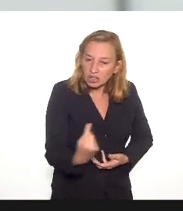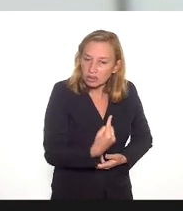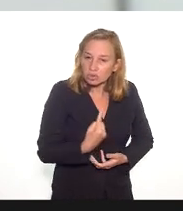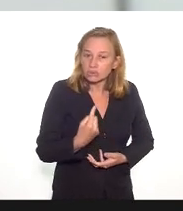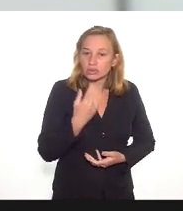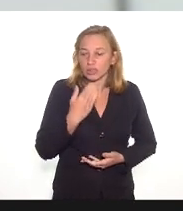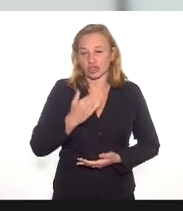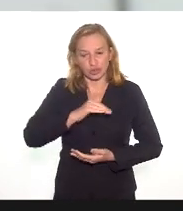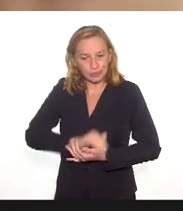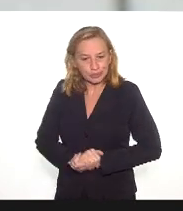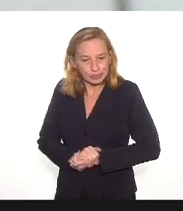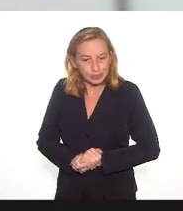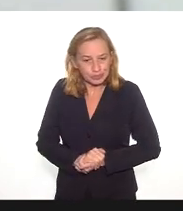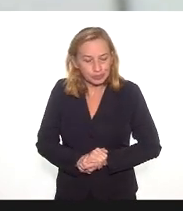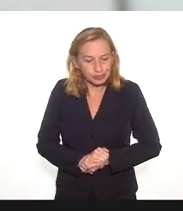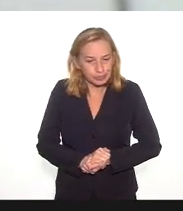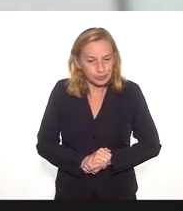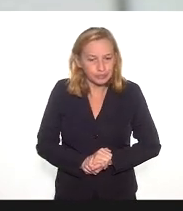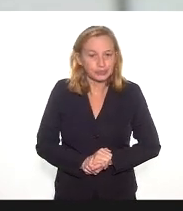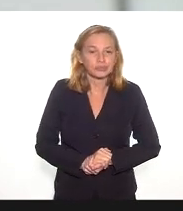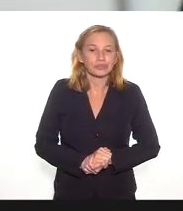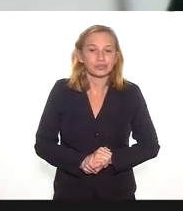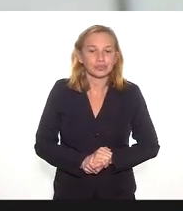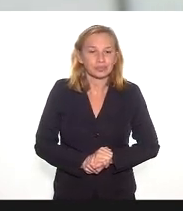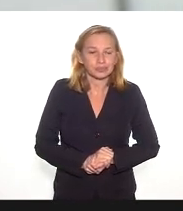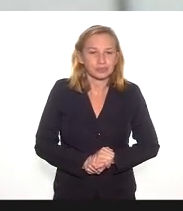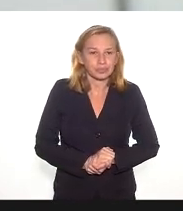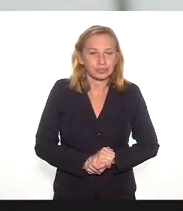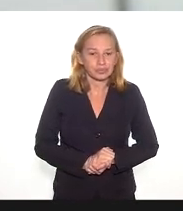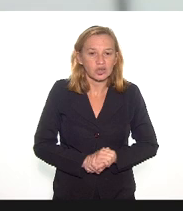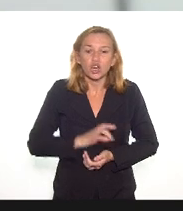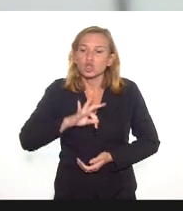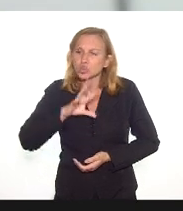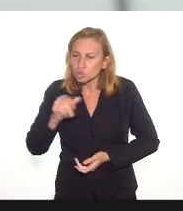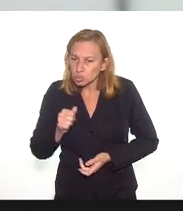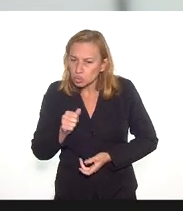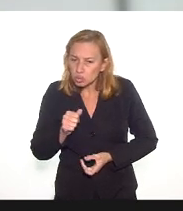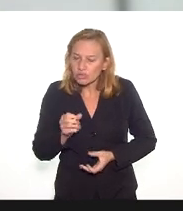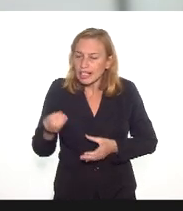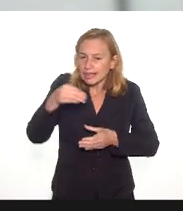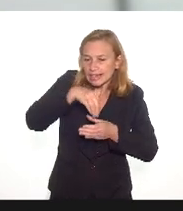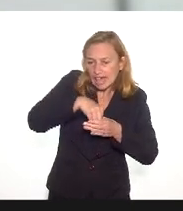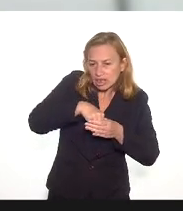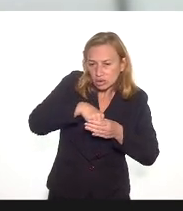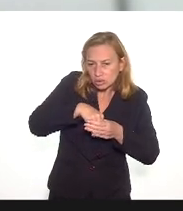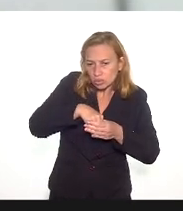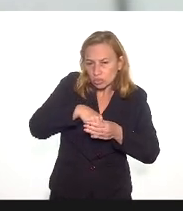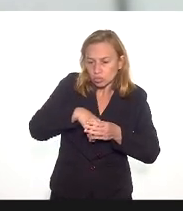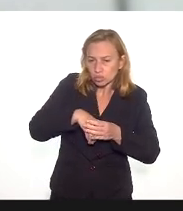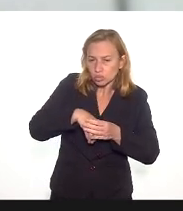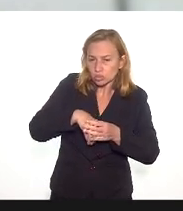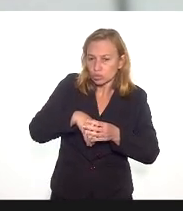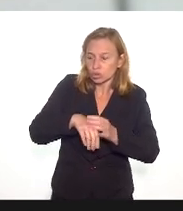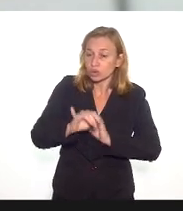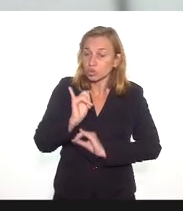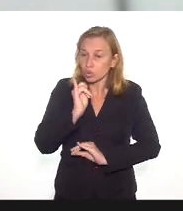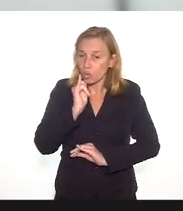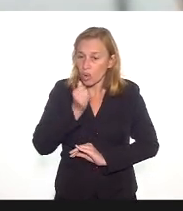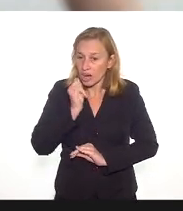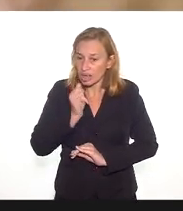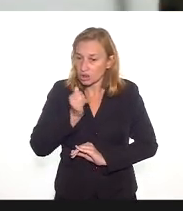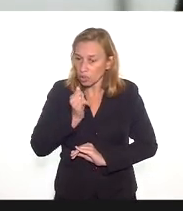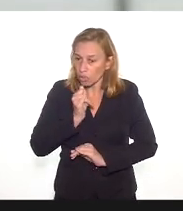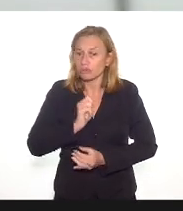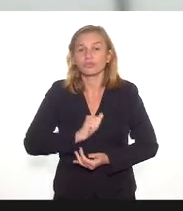adesão. Diga-se de passagem, se tudo tiver dentro daquilo, do roteiro, que não é um roteiro